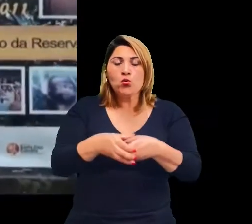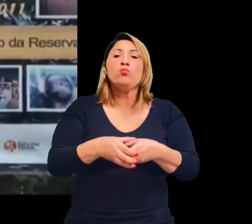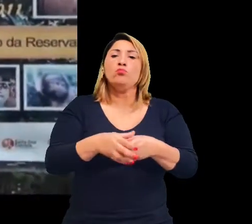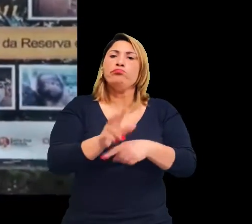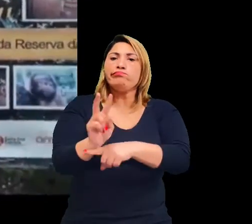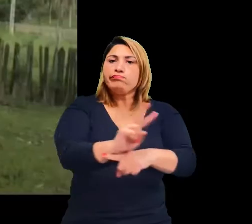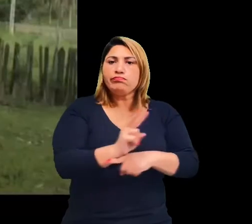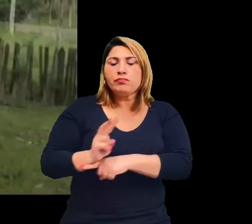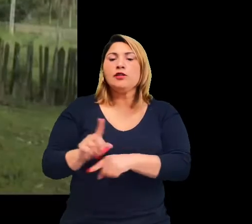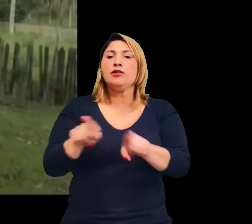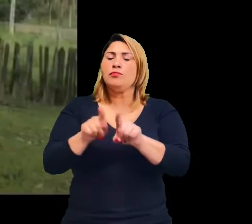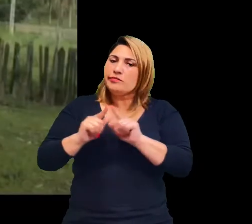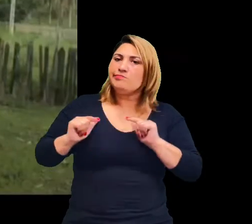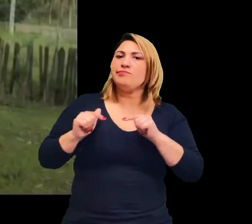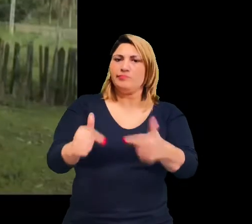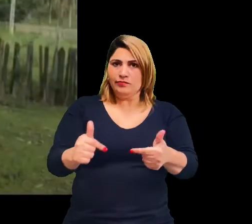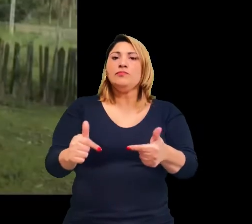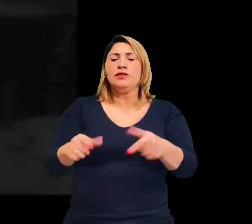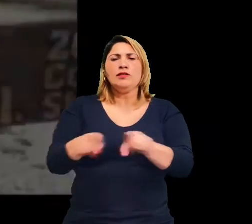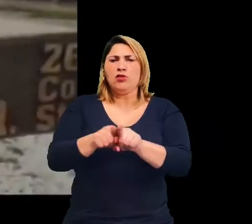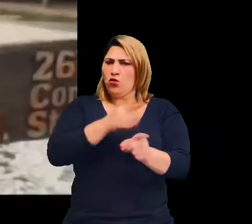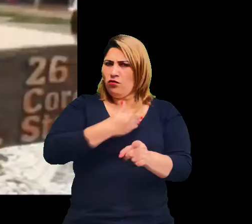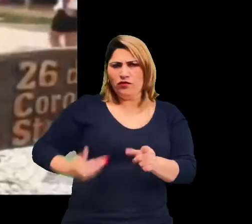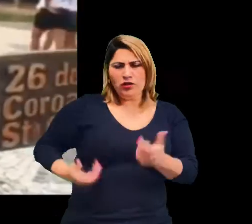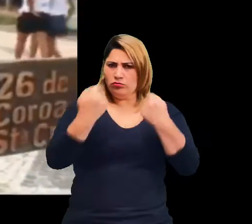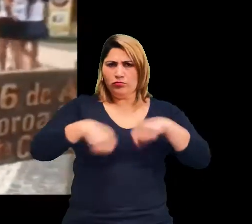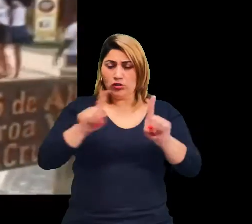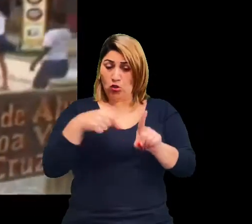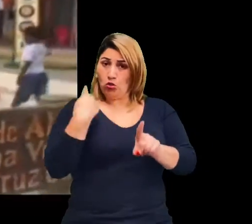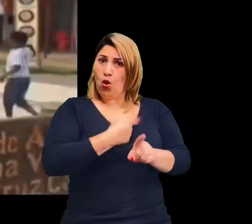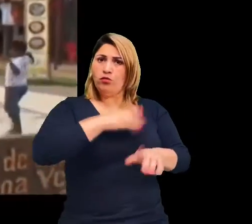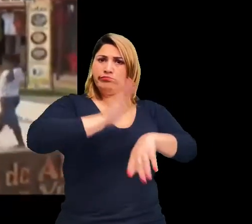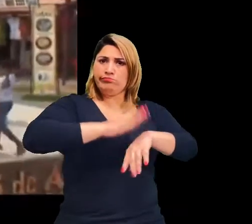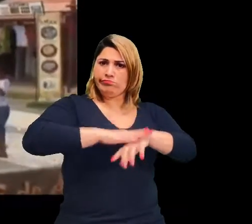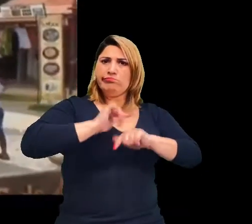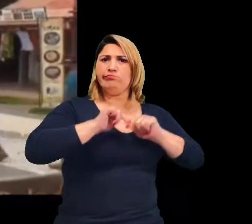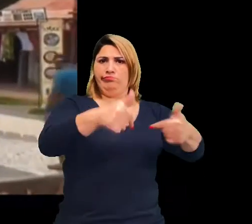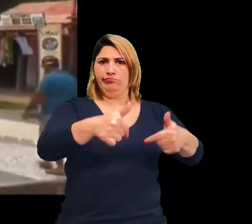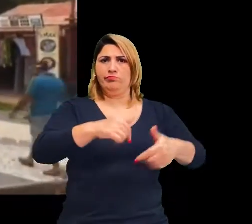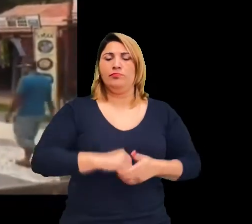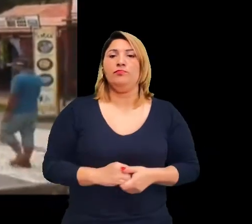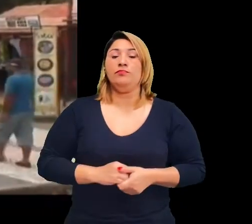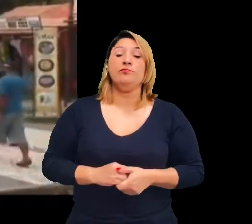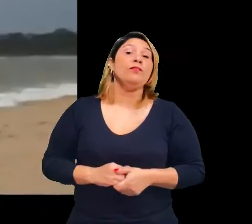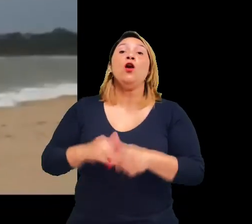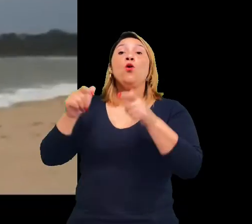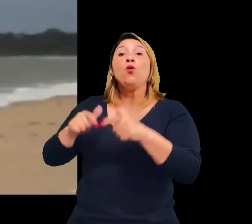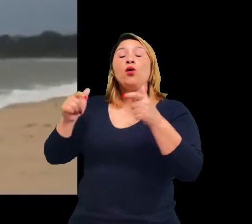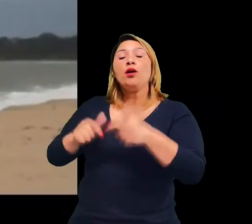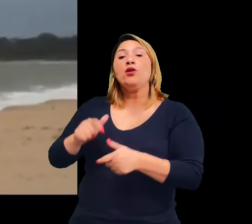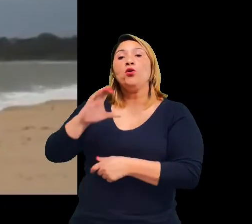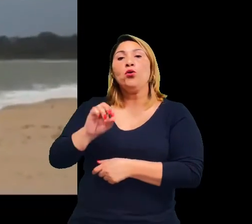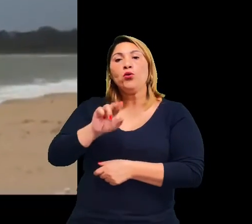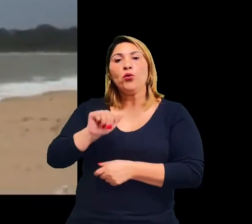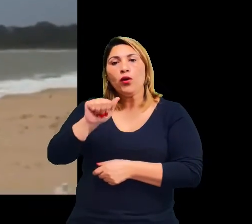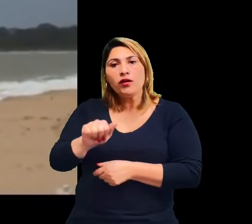própria iniciativa, não dependemos de governo para isso, né? Na aldeia da Coroa Vermelha, em Cabralha, quase limite com